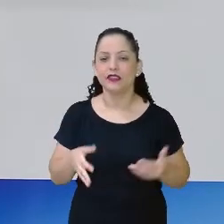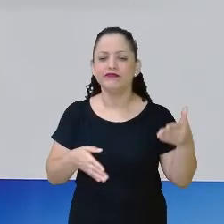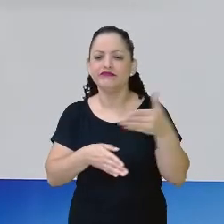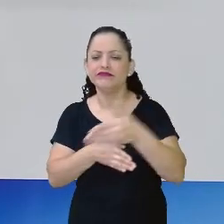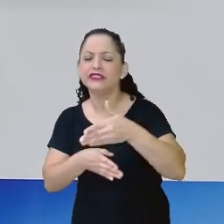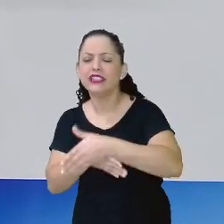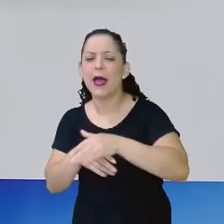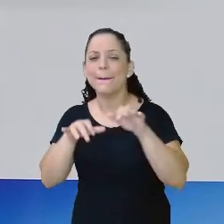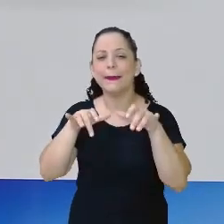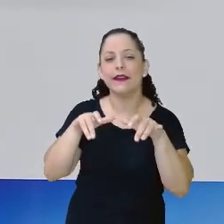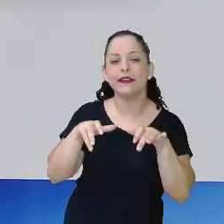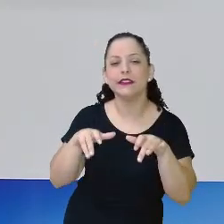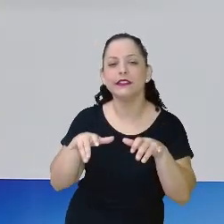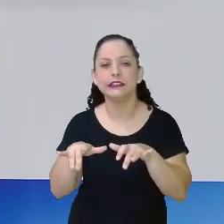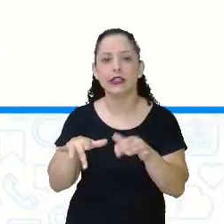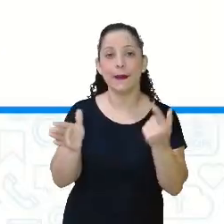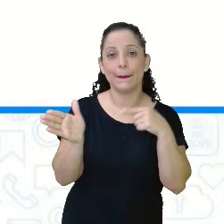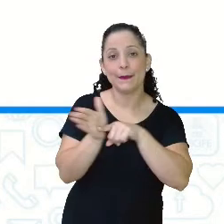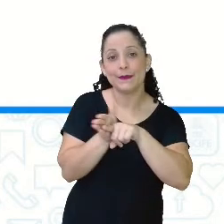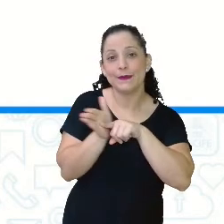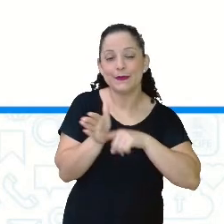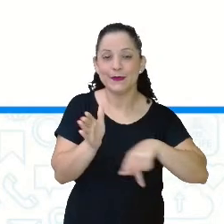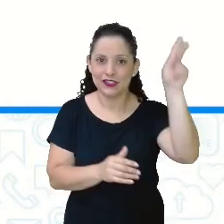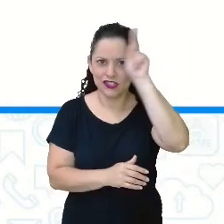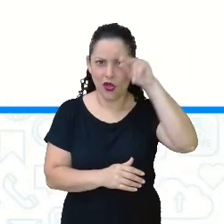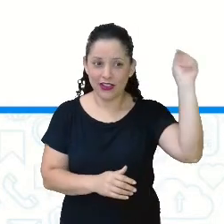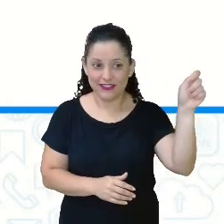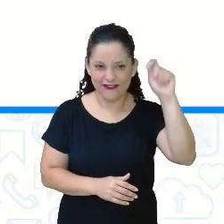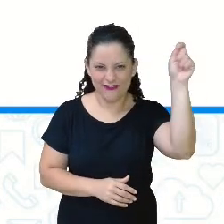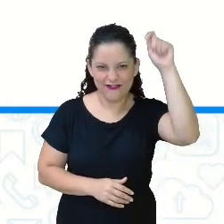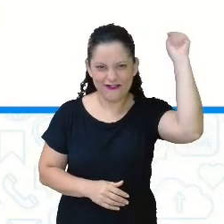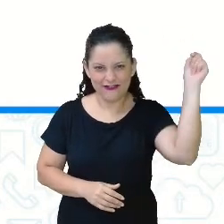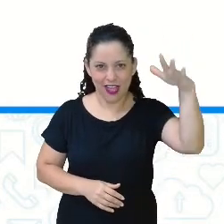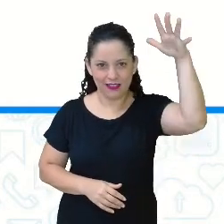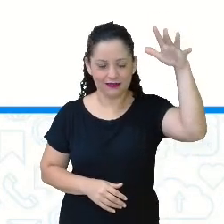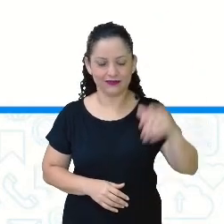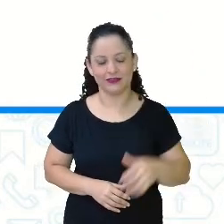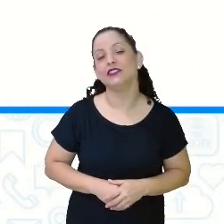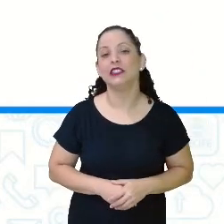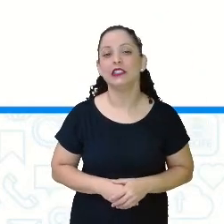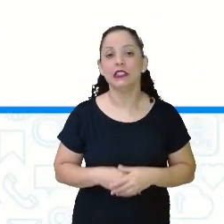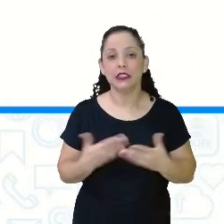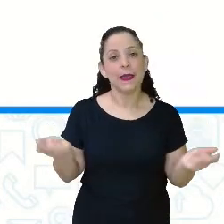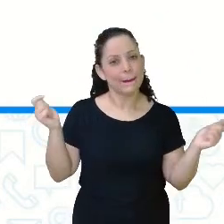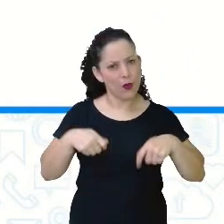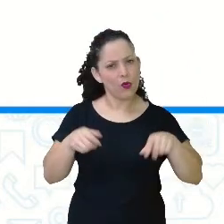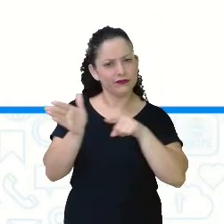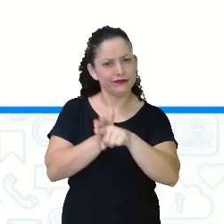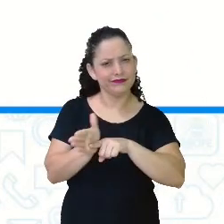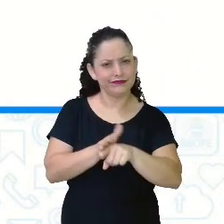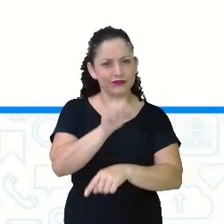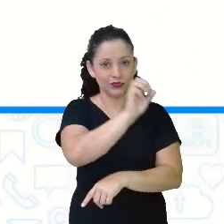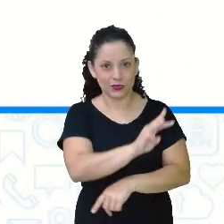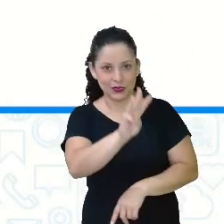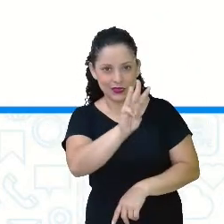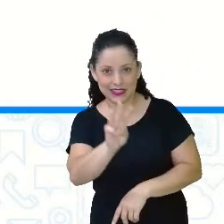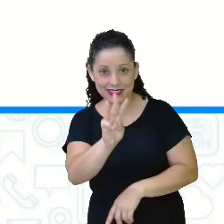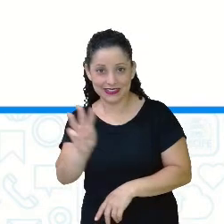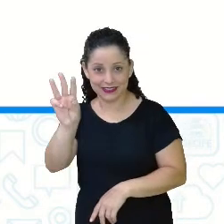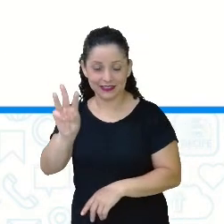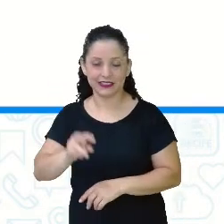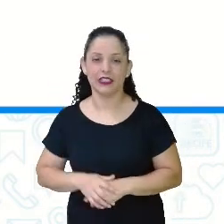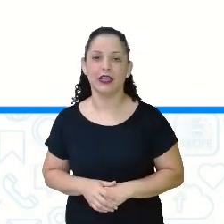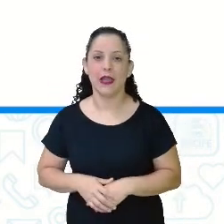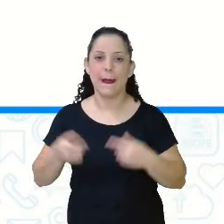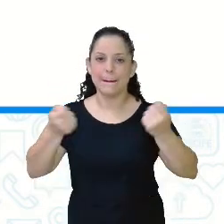a árvore e você vai pesquisar um conto de fadas. Se você não tiver um livro em casa em mãos, você pode pesquisar na árvore de livros. Não